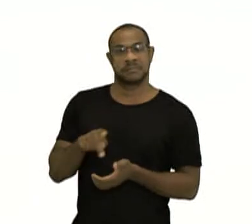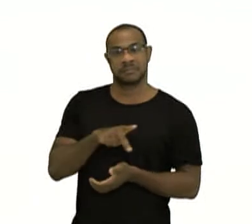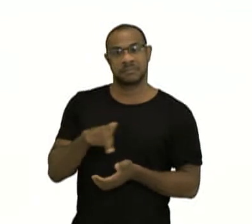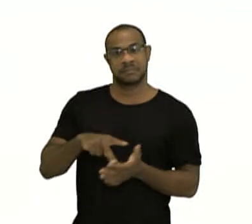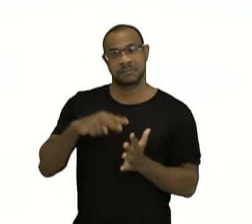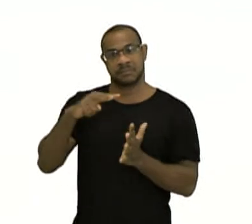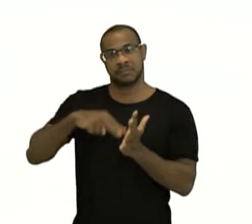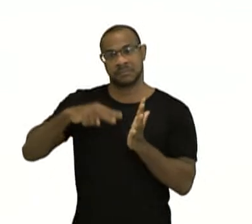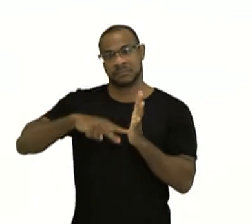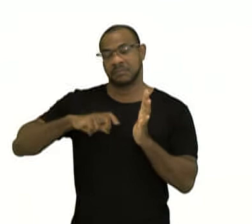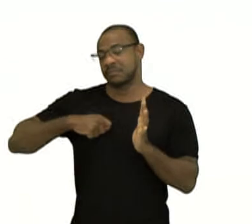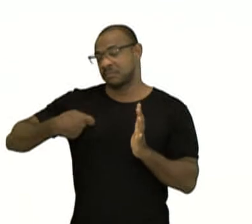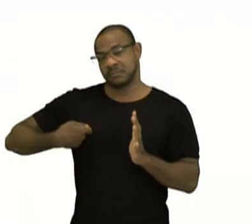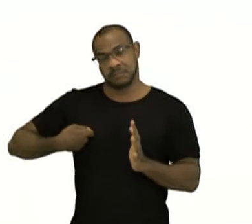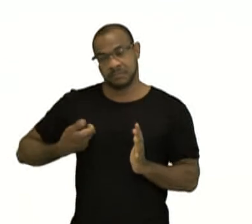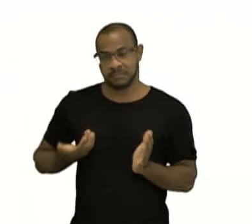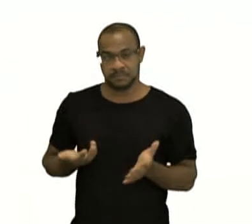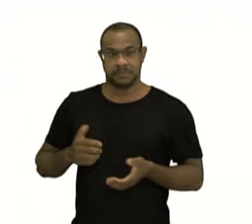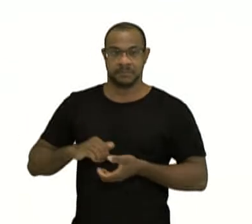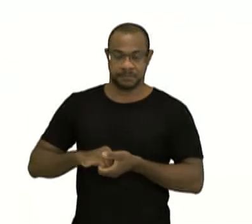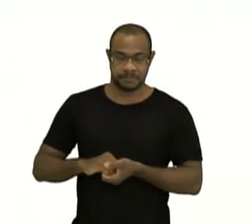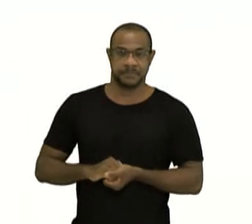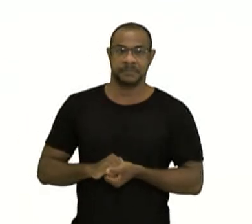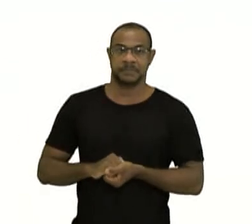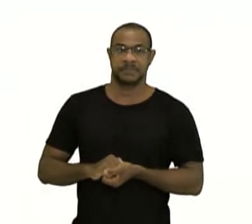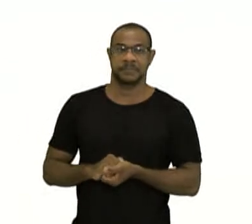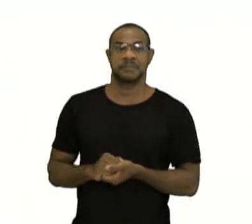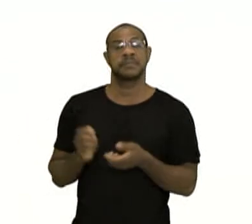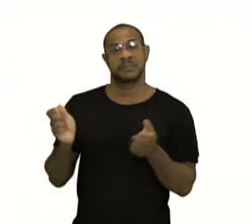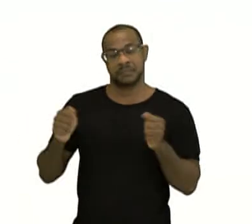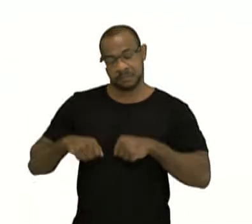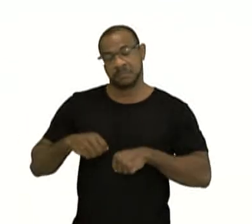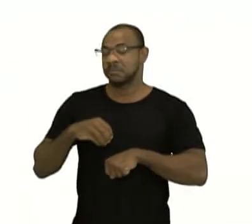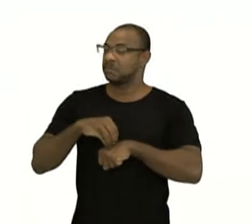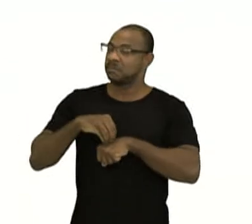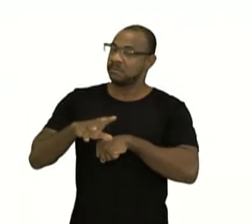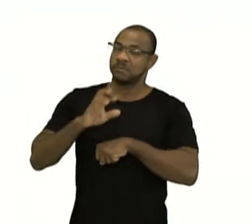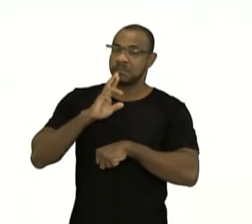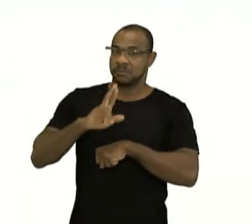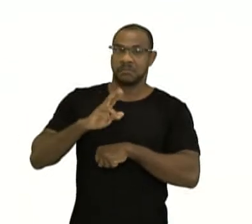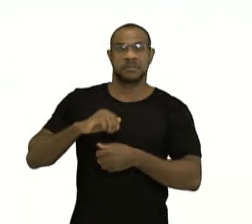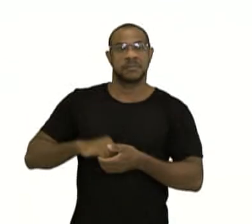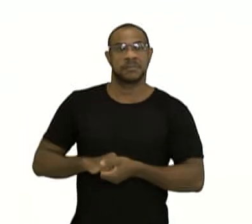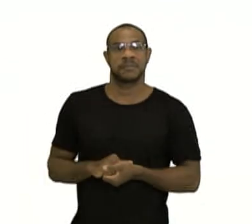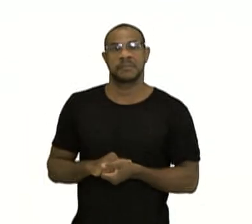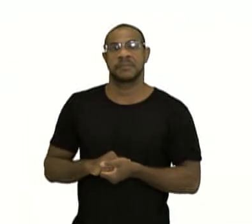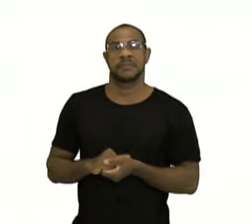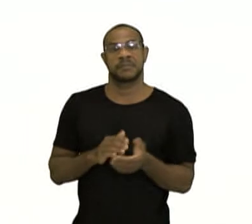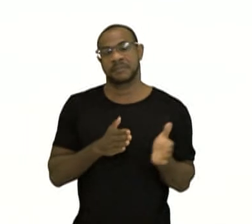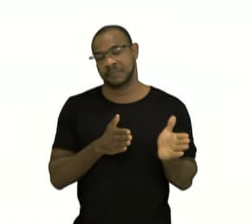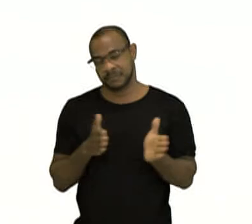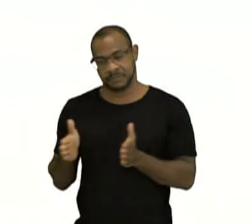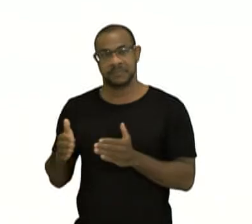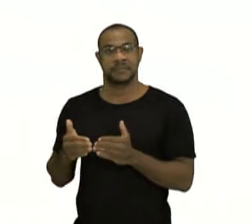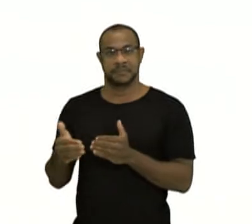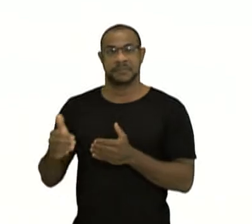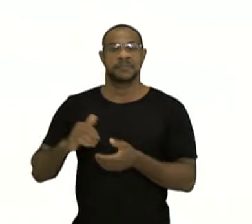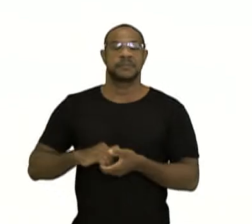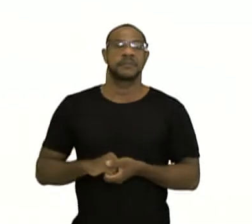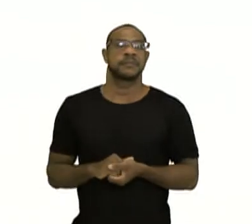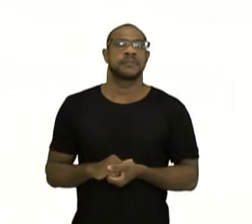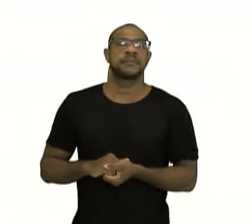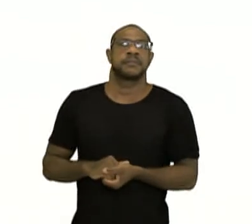coisas sencillas. Essa é uma possibilidade de resposta, ok? Vamos a seguir? Aqui,